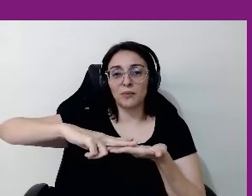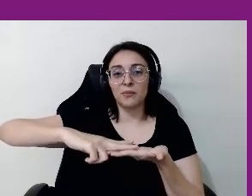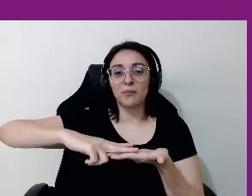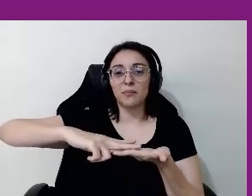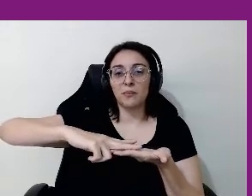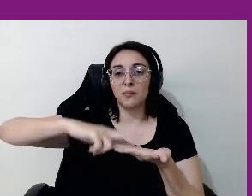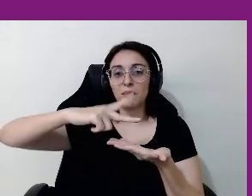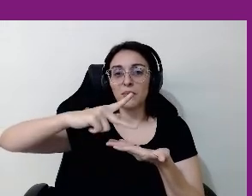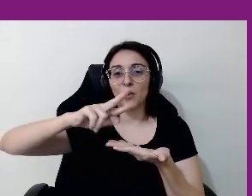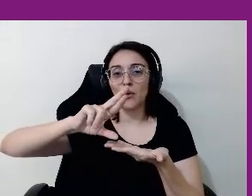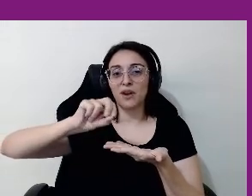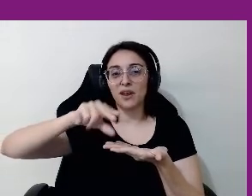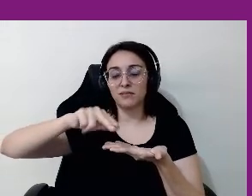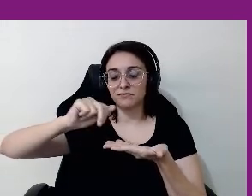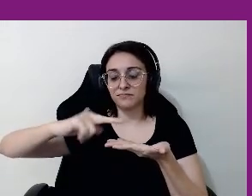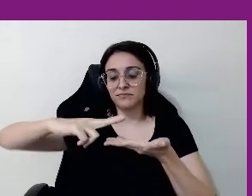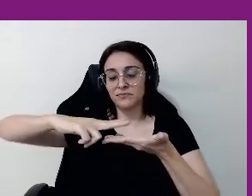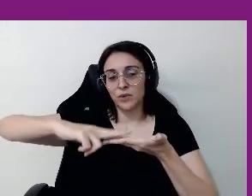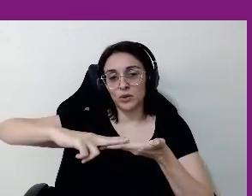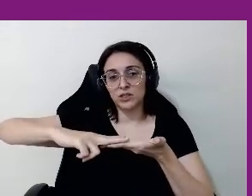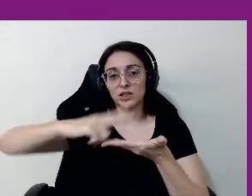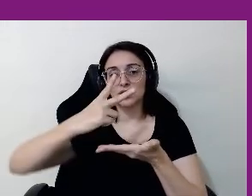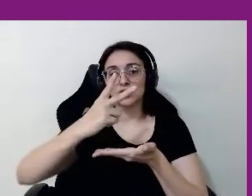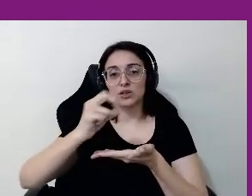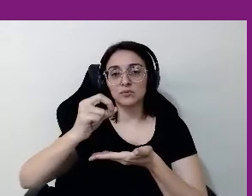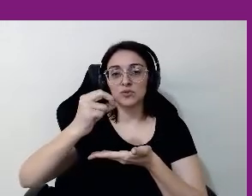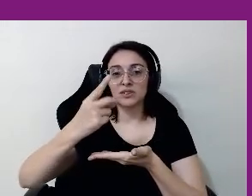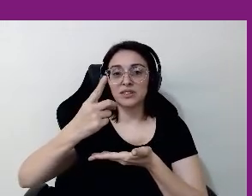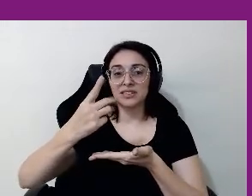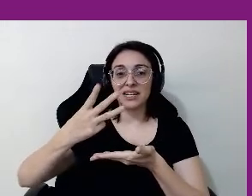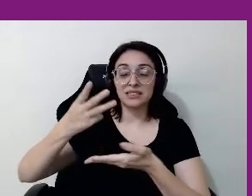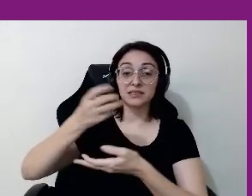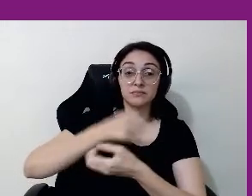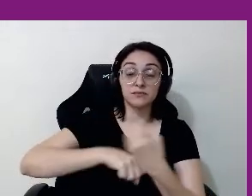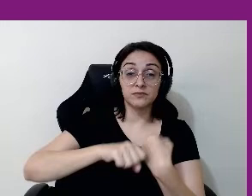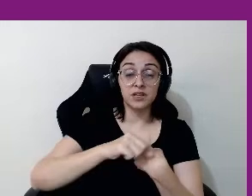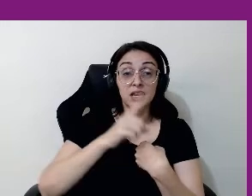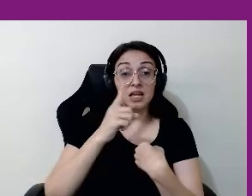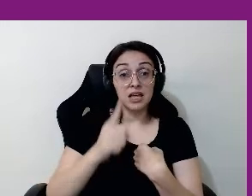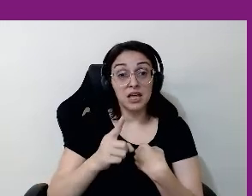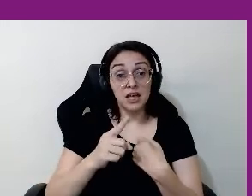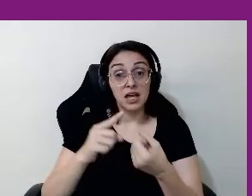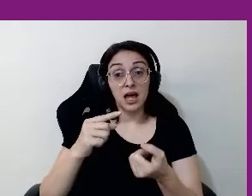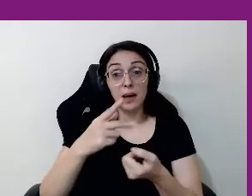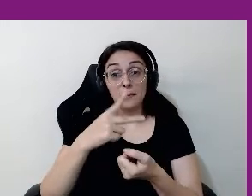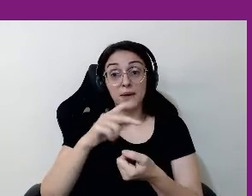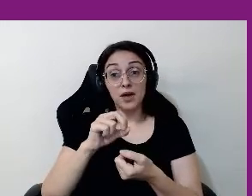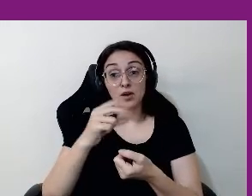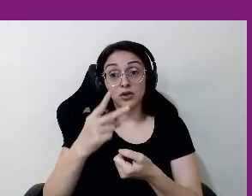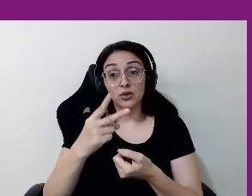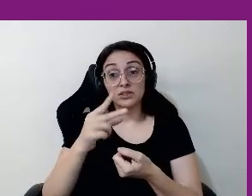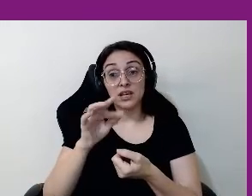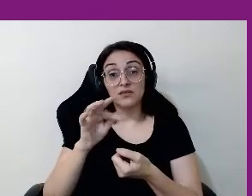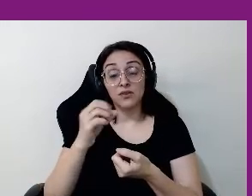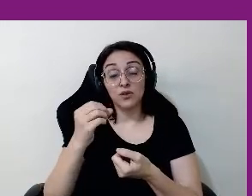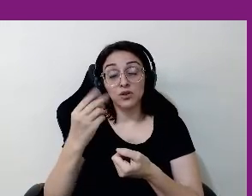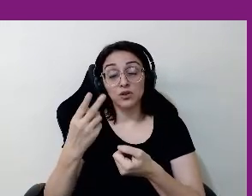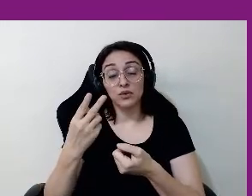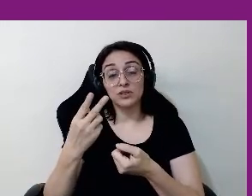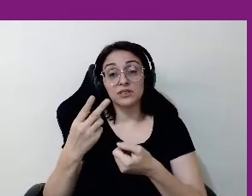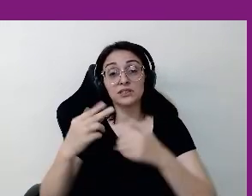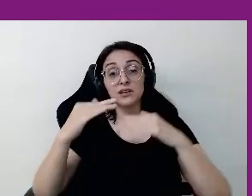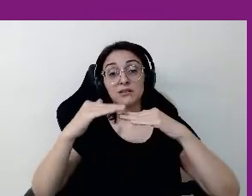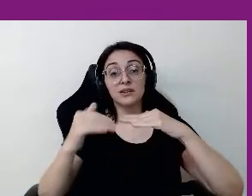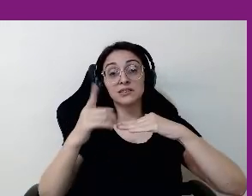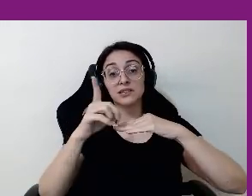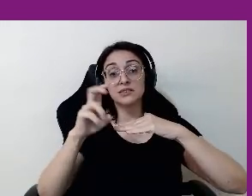que a prona, naquele paciente selecionado, não é para todo mundo. Paciente com PO2 e FO2 abaixo de 150, PIP